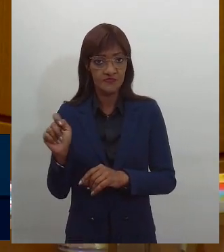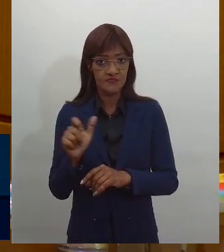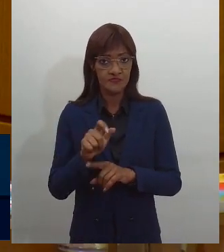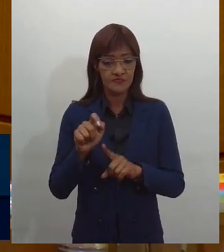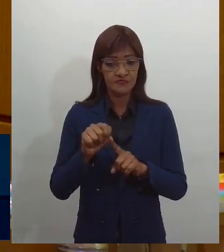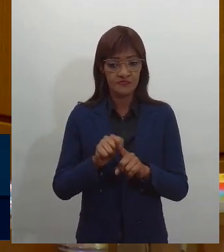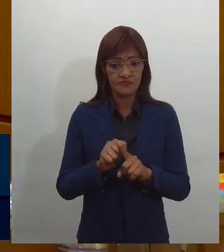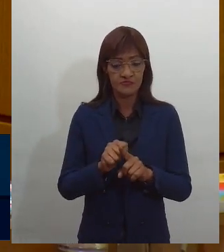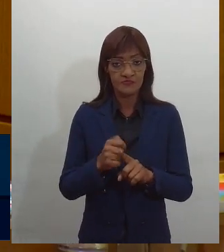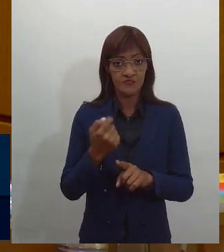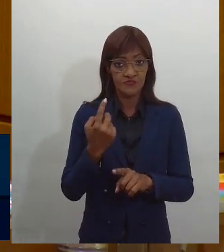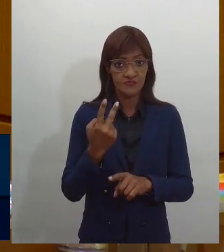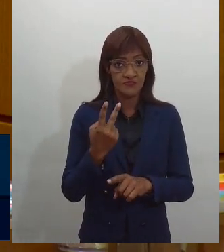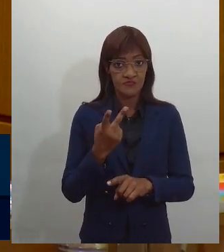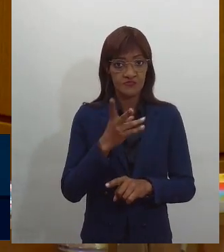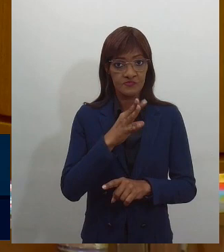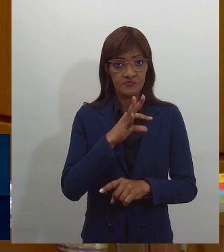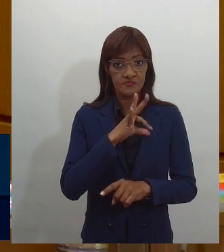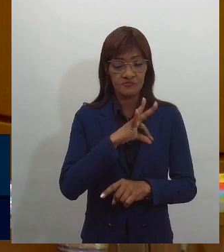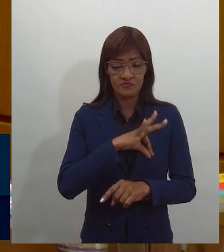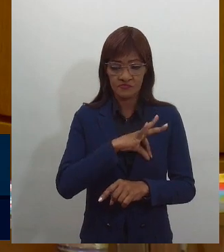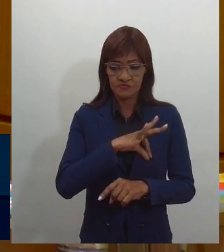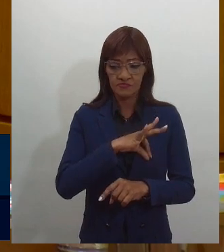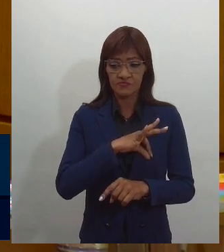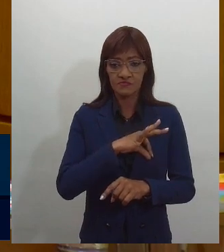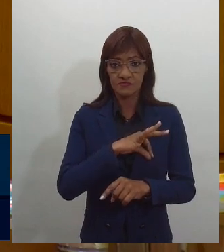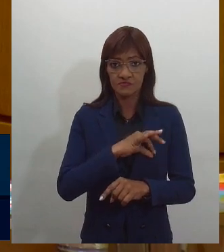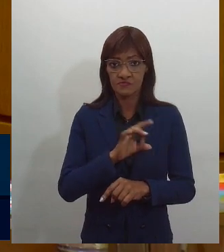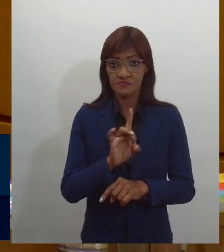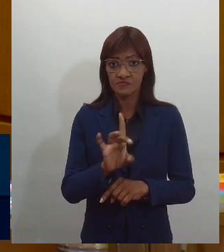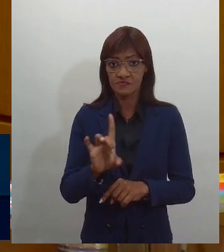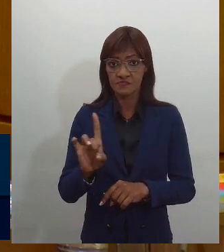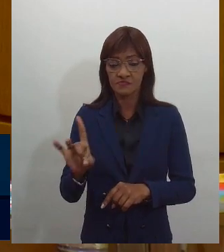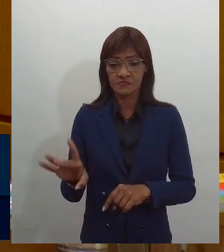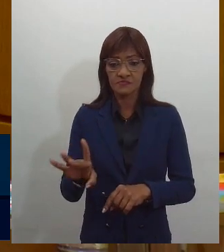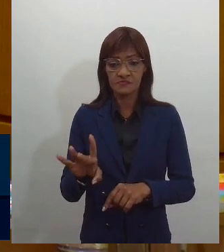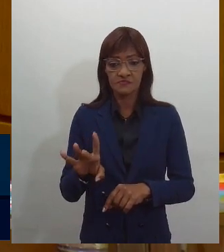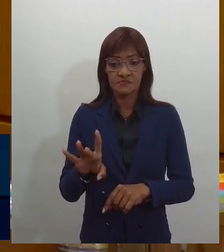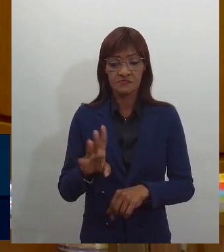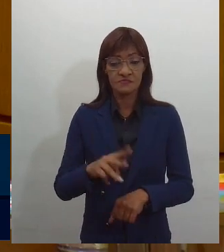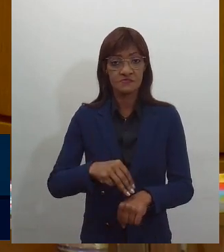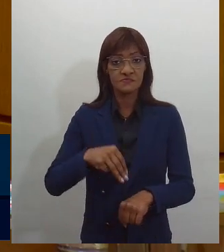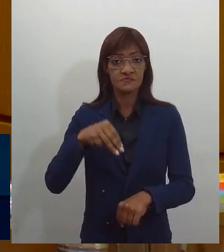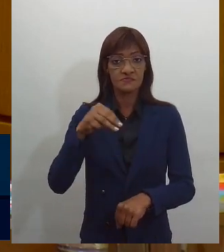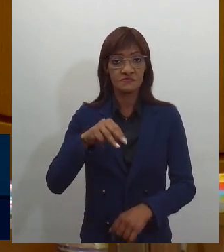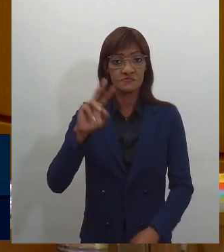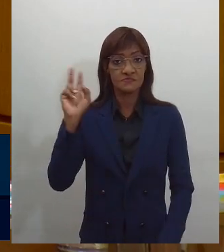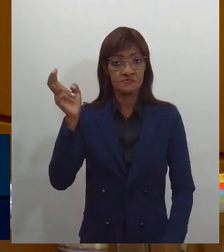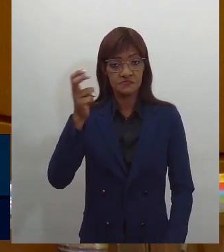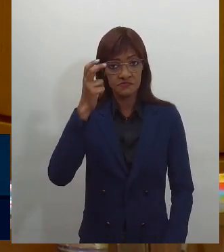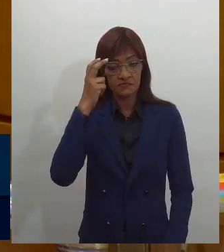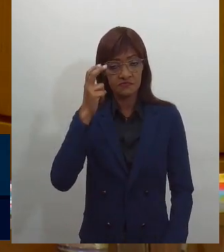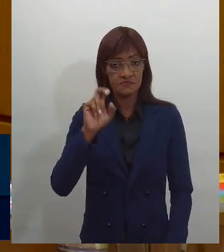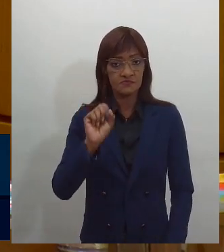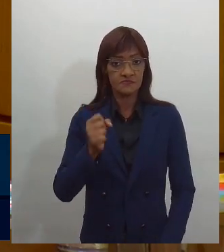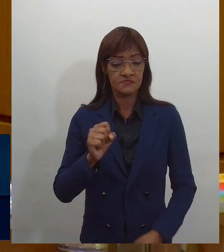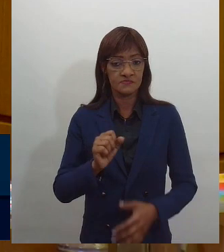2 salários mínimos para esses mestres e mestras da cultura sergipana, como forma